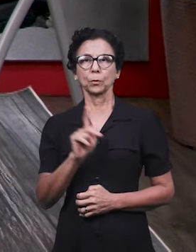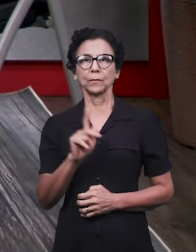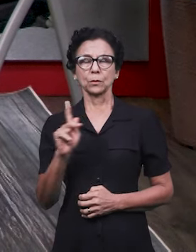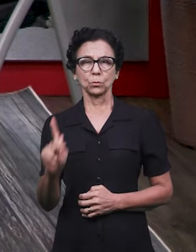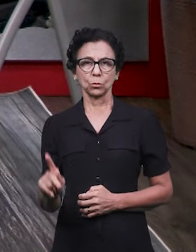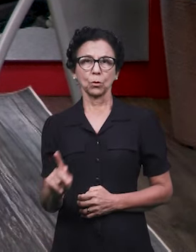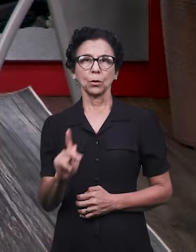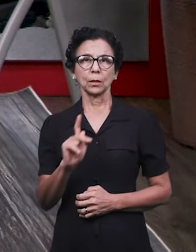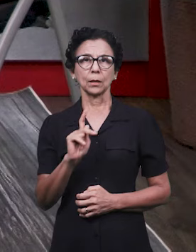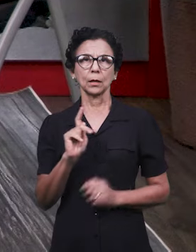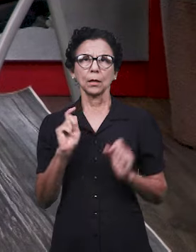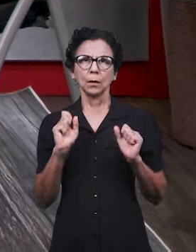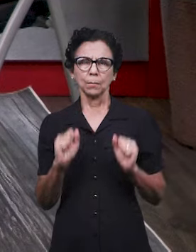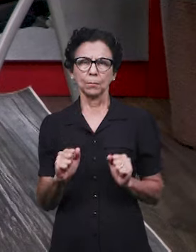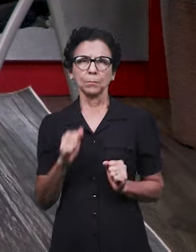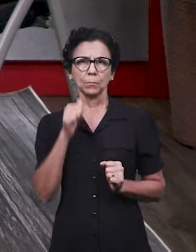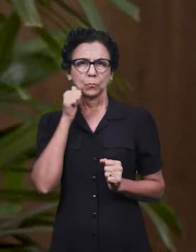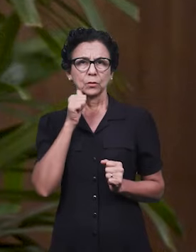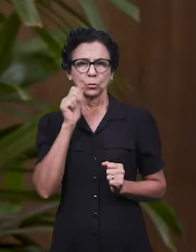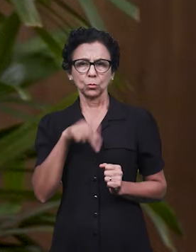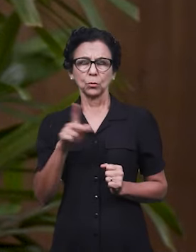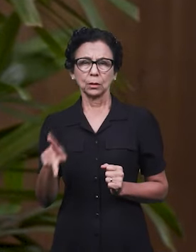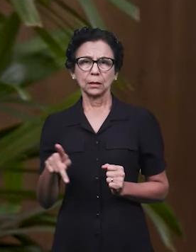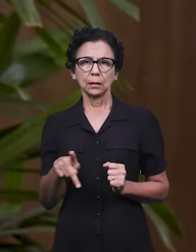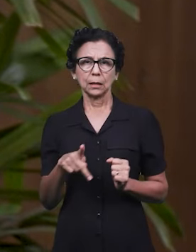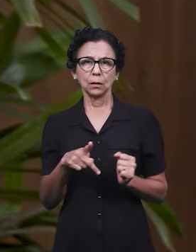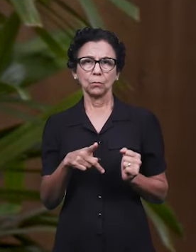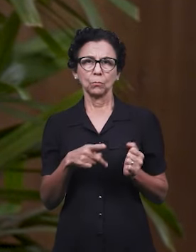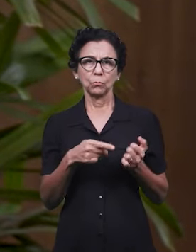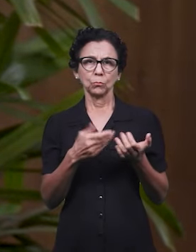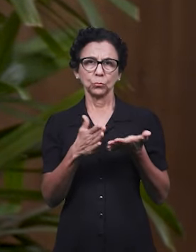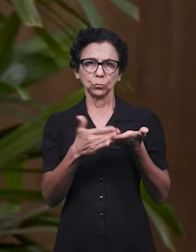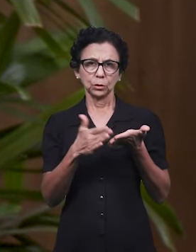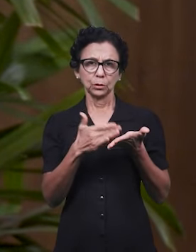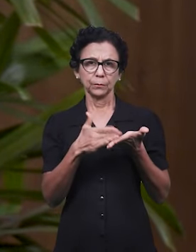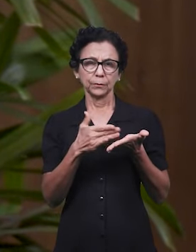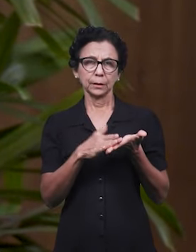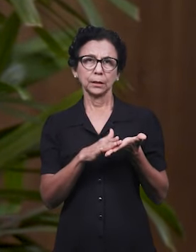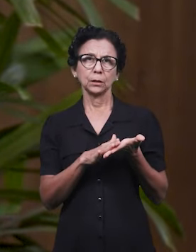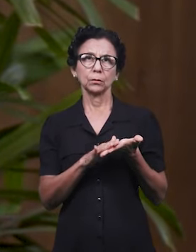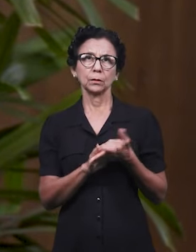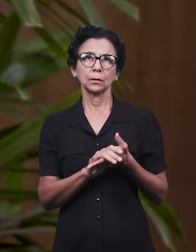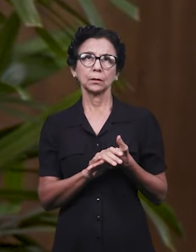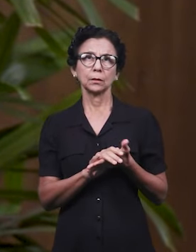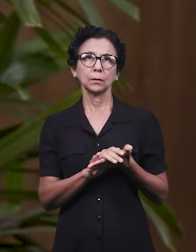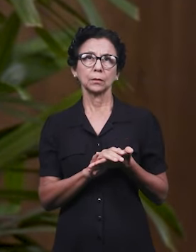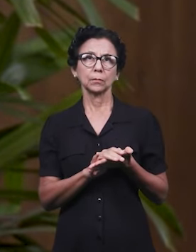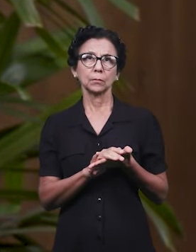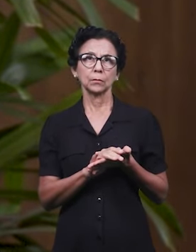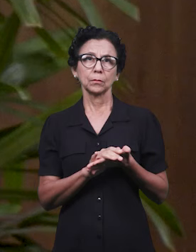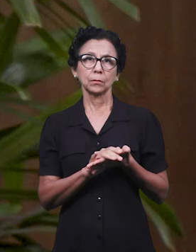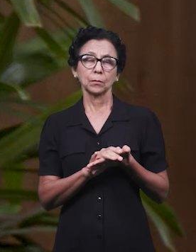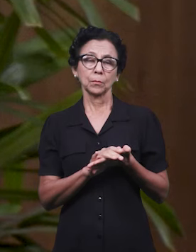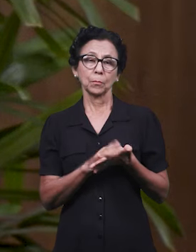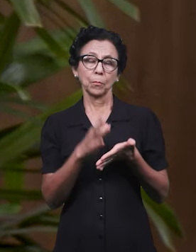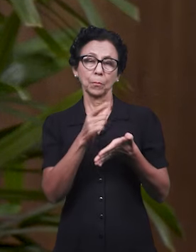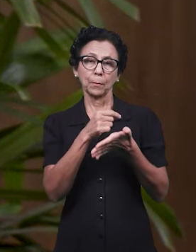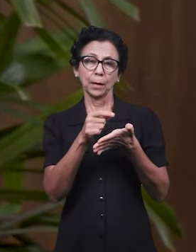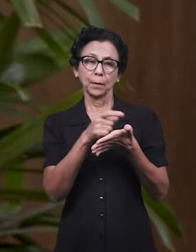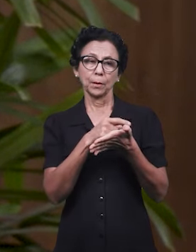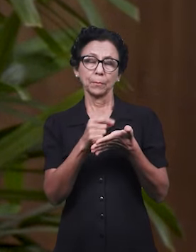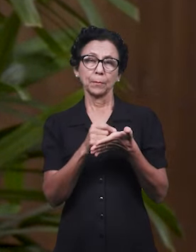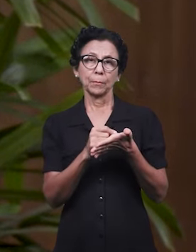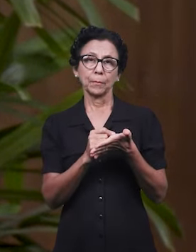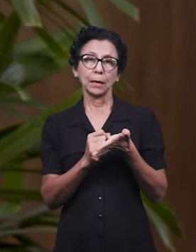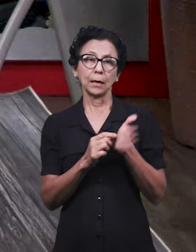material e confeccionar um livretozinho. E ali, delicadamente, pode, né, apresentar a criança que precisar desse